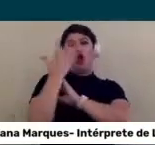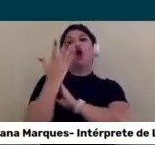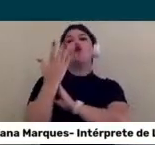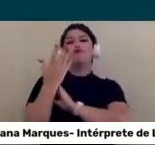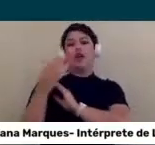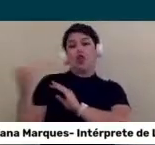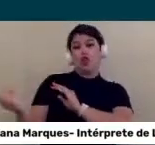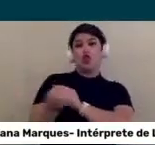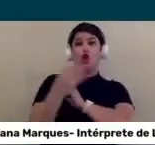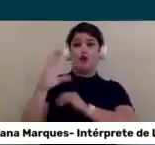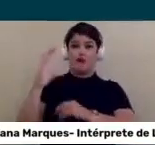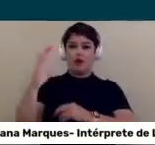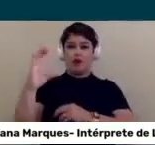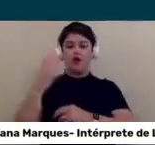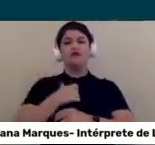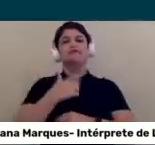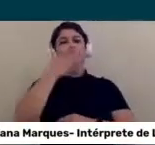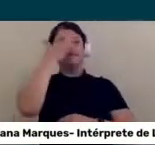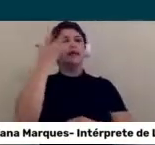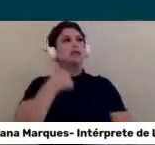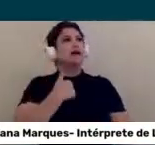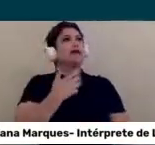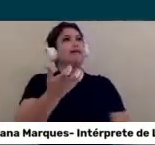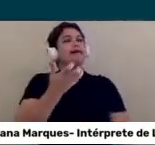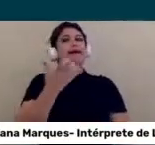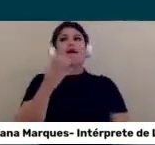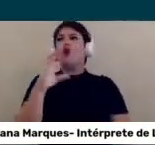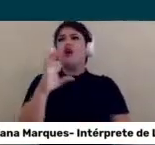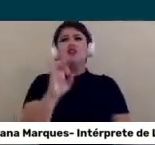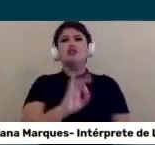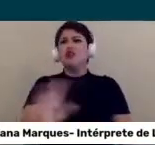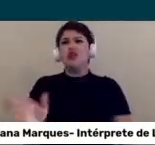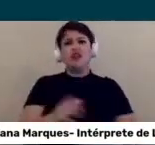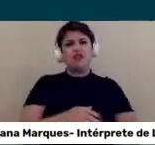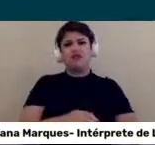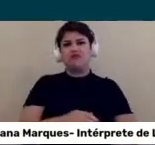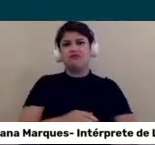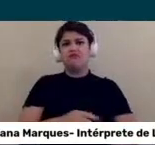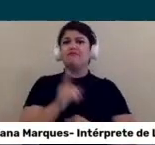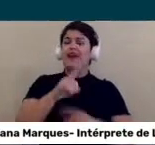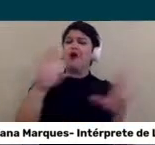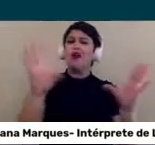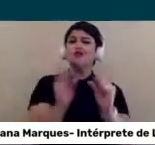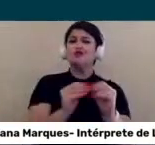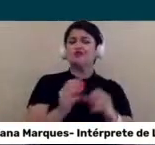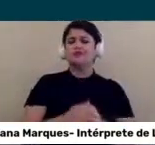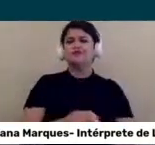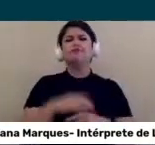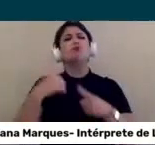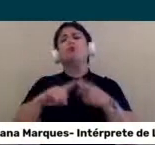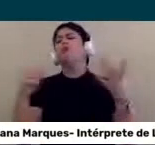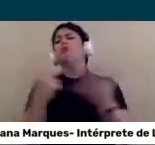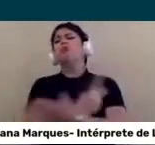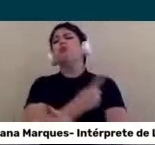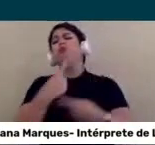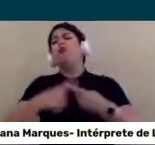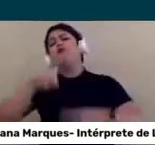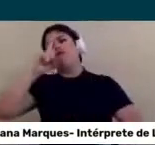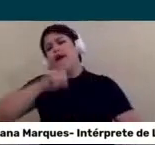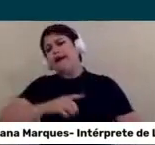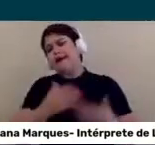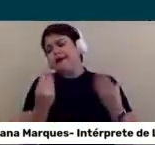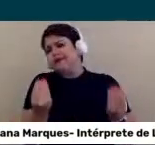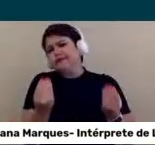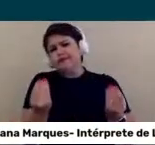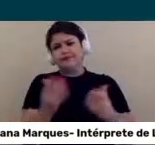Falhou miseravelmente porque as pessoas só queriam Coca-Cola mesmo. Esse é o resumo da história. E por que isso acontece, na verdade, né?